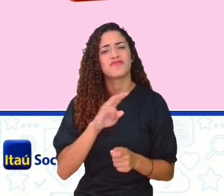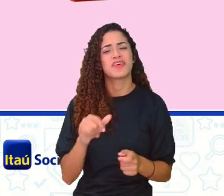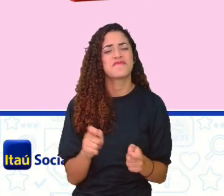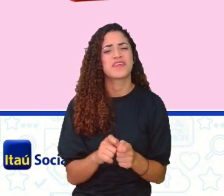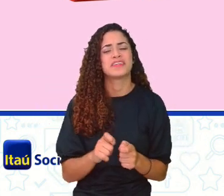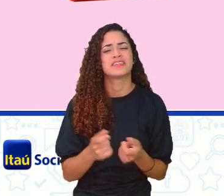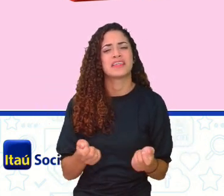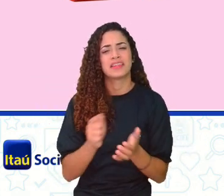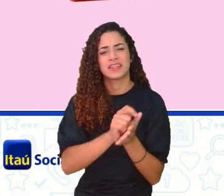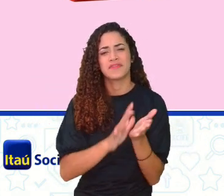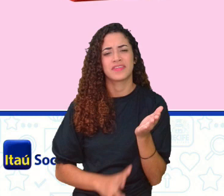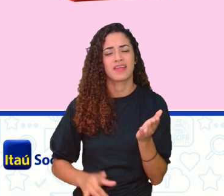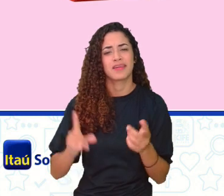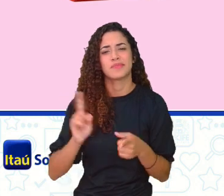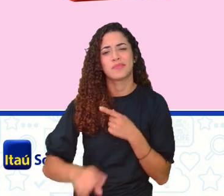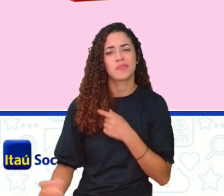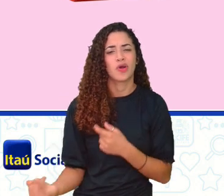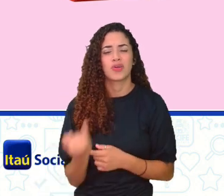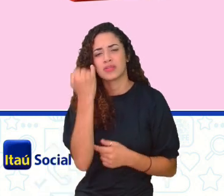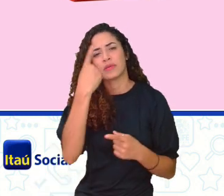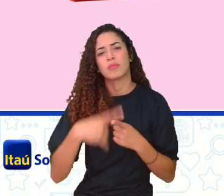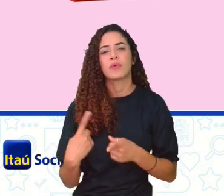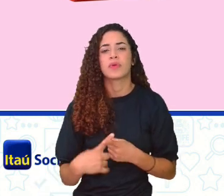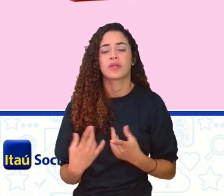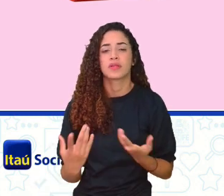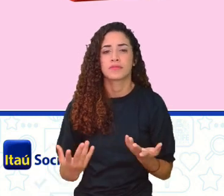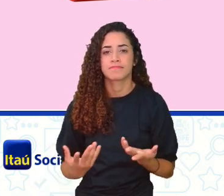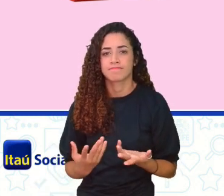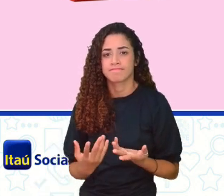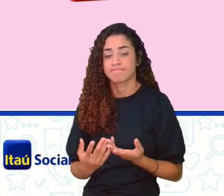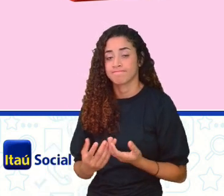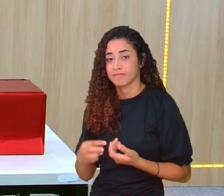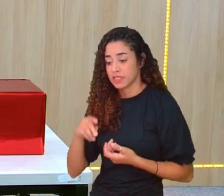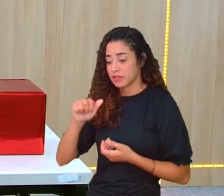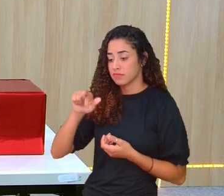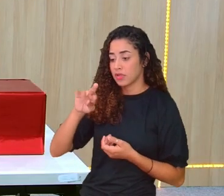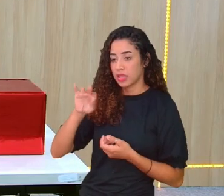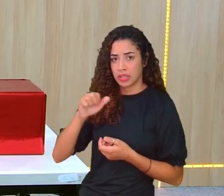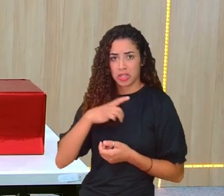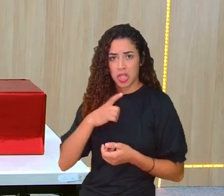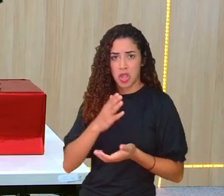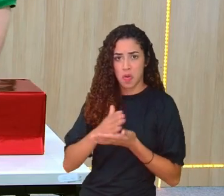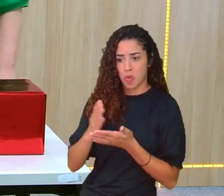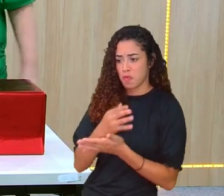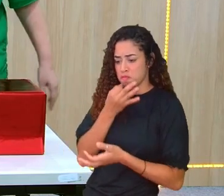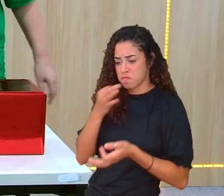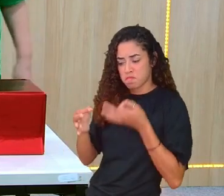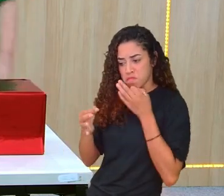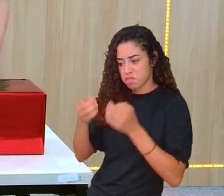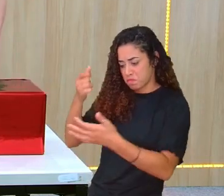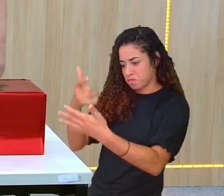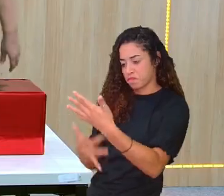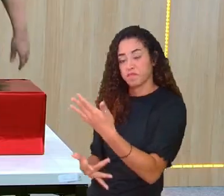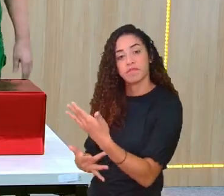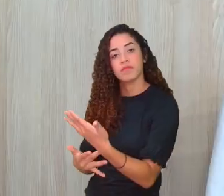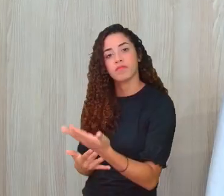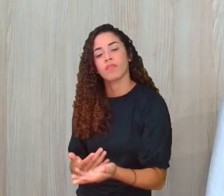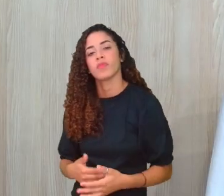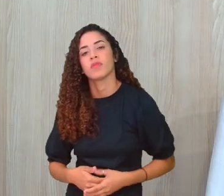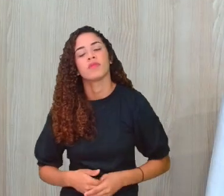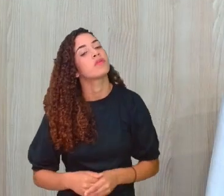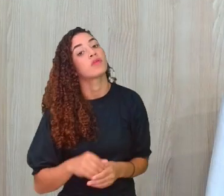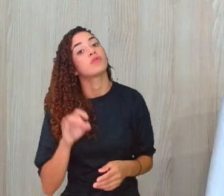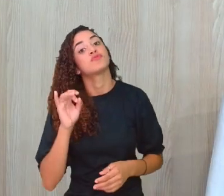essa atividade é importante? Bora aqui. Marta, tem alguma observação para fazer?